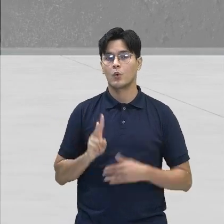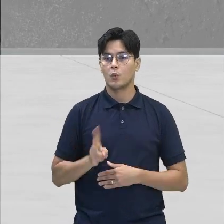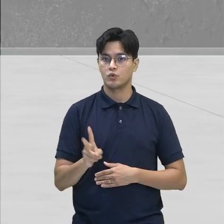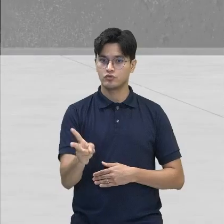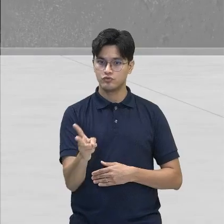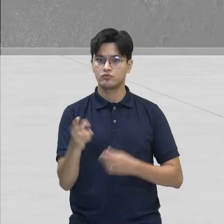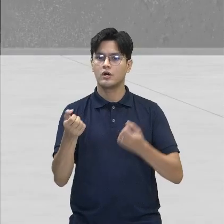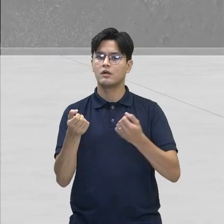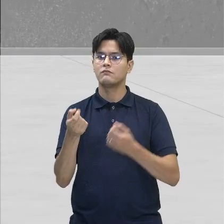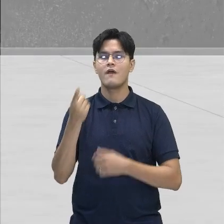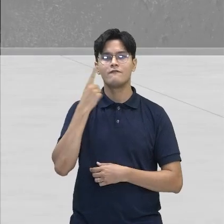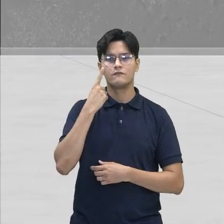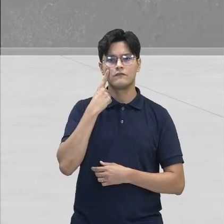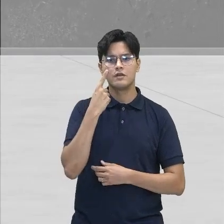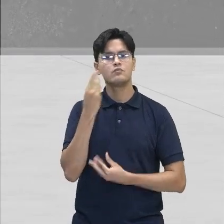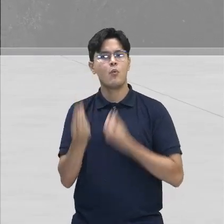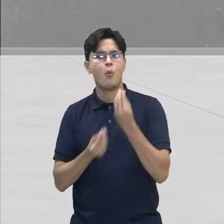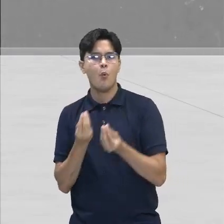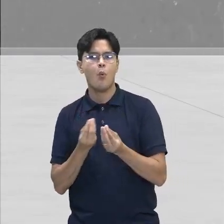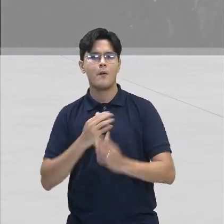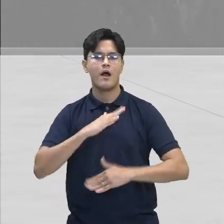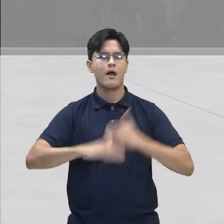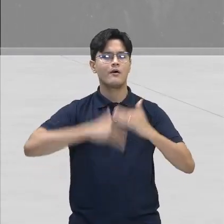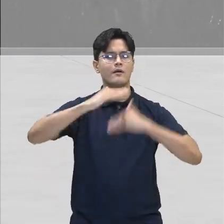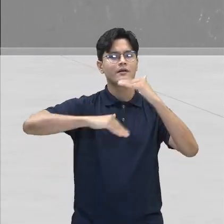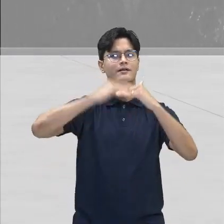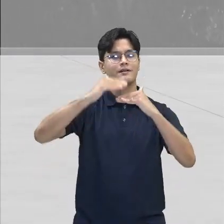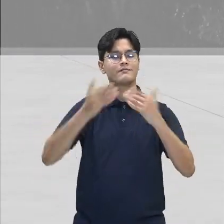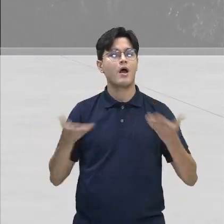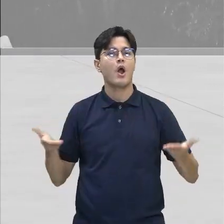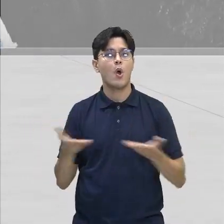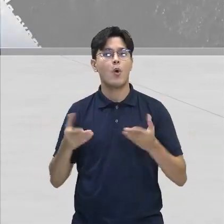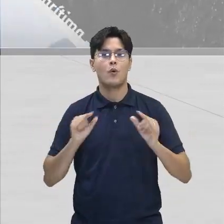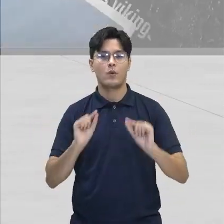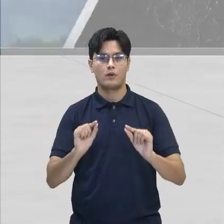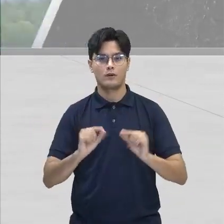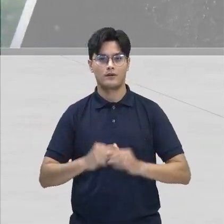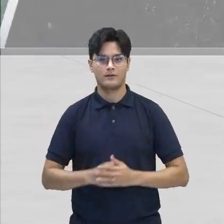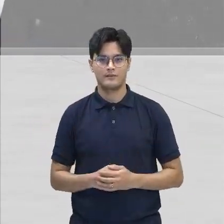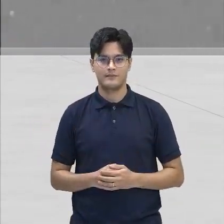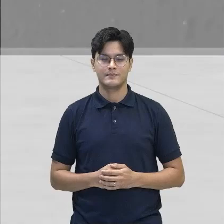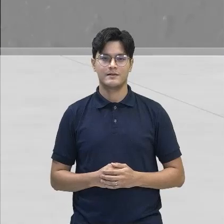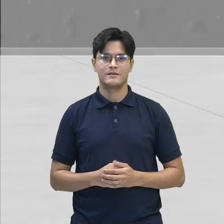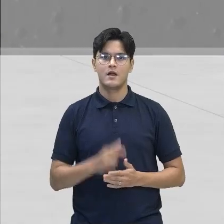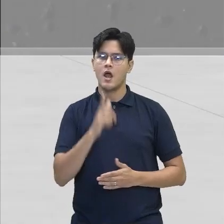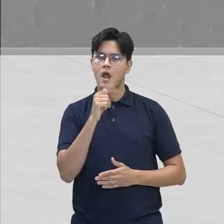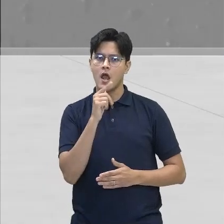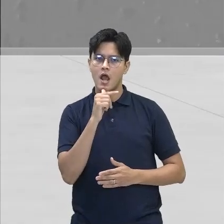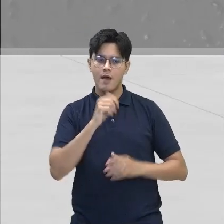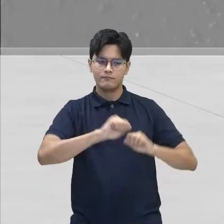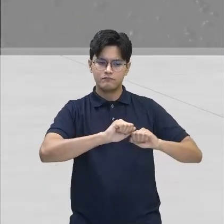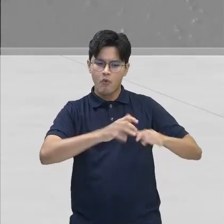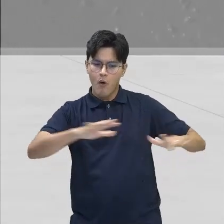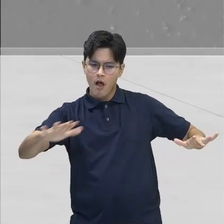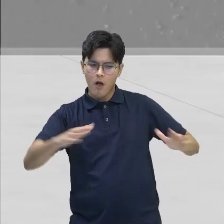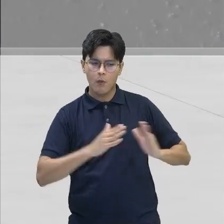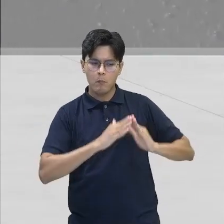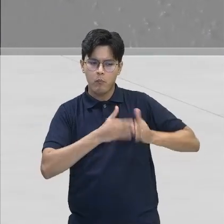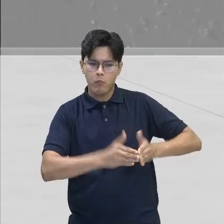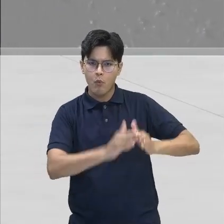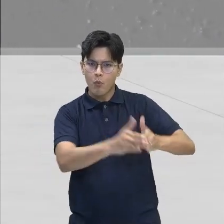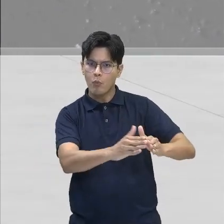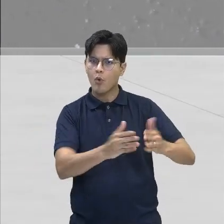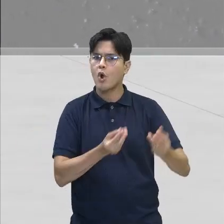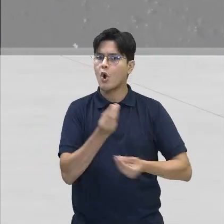da verificação da evolução dos transportes, agora analisando o transporte marítimo, né? Olha como as embarcações